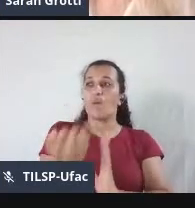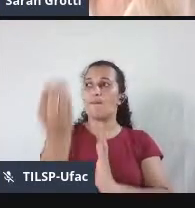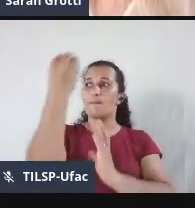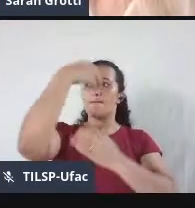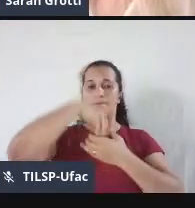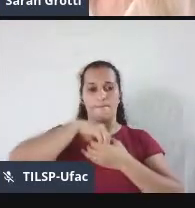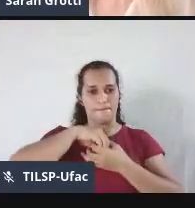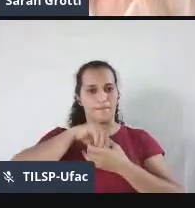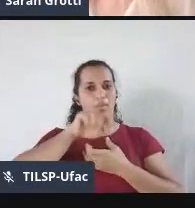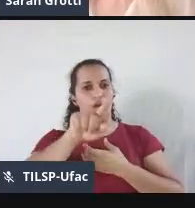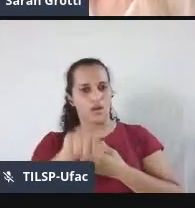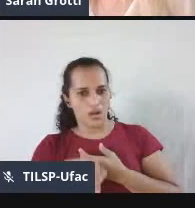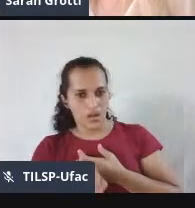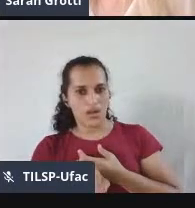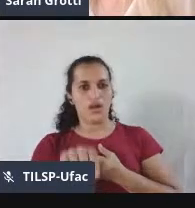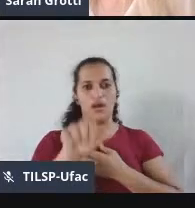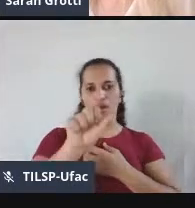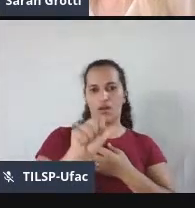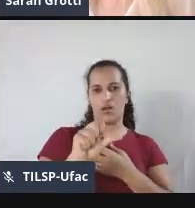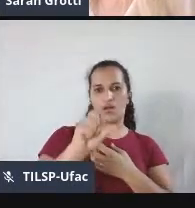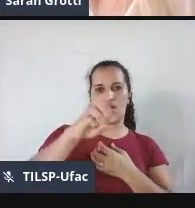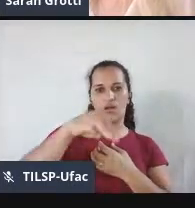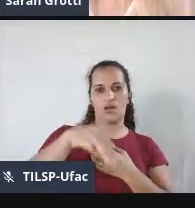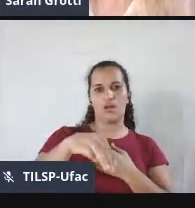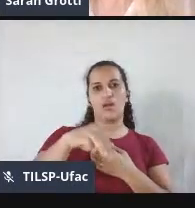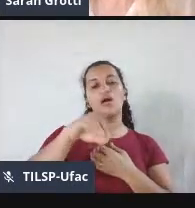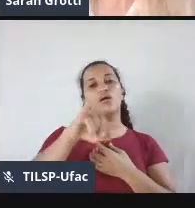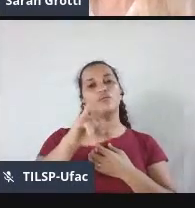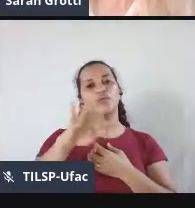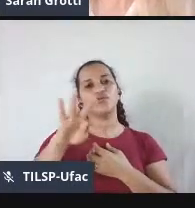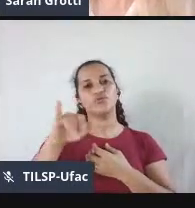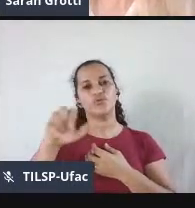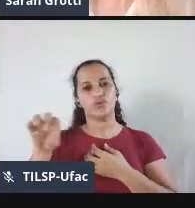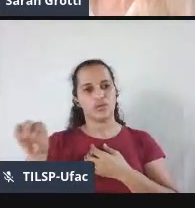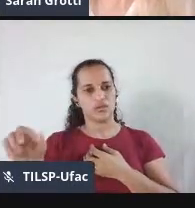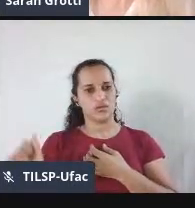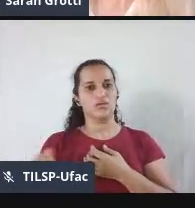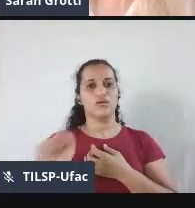da homocisteína, e para a síntese de succinil-CoA a partir da